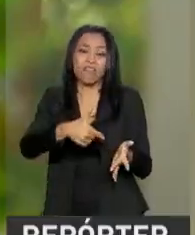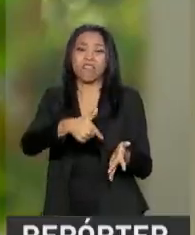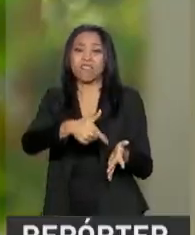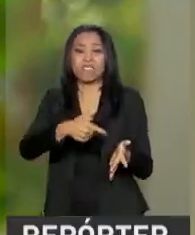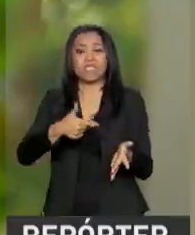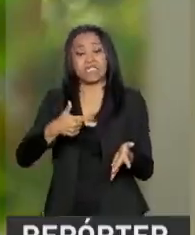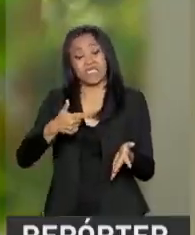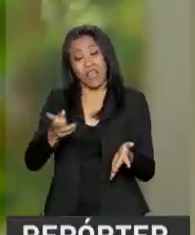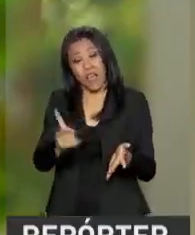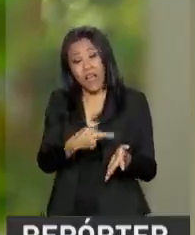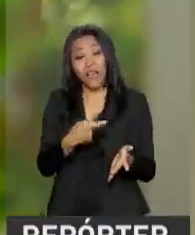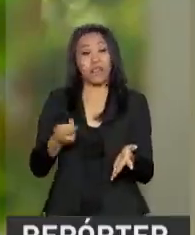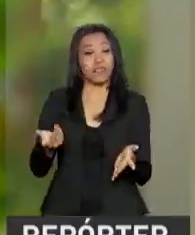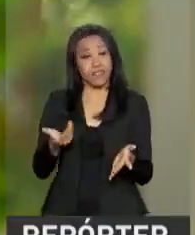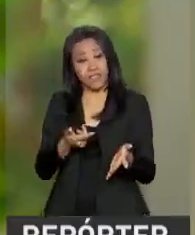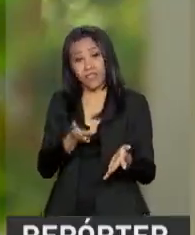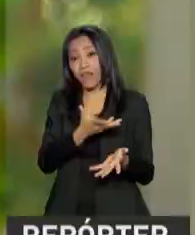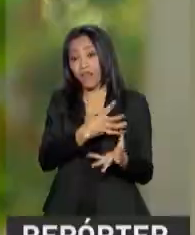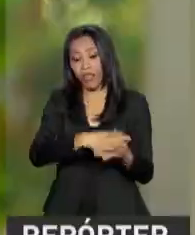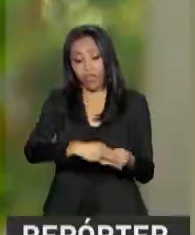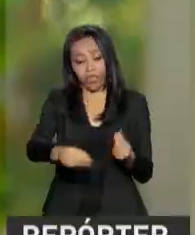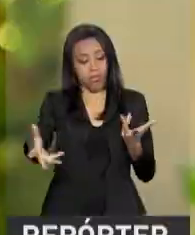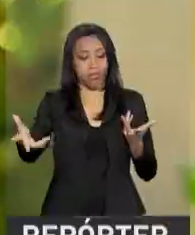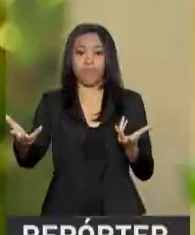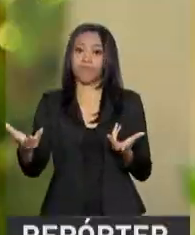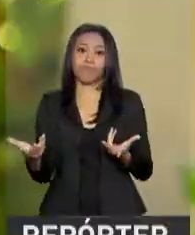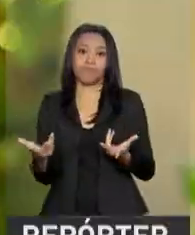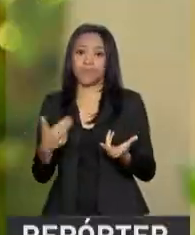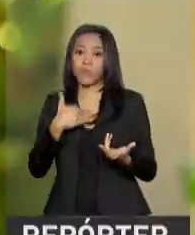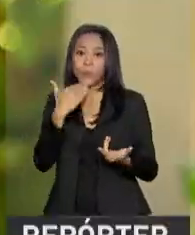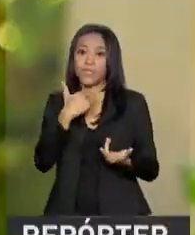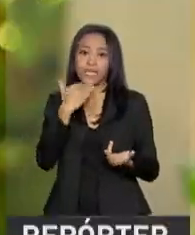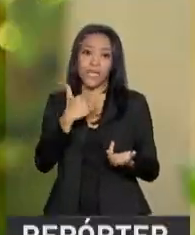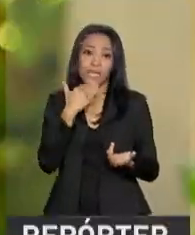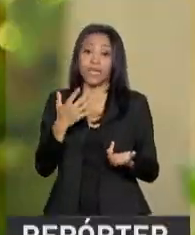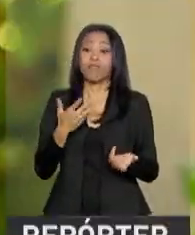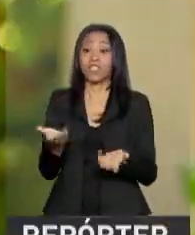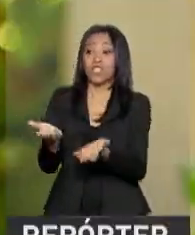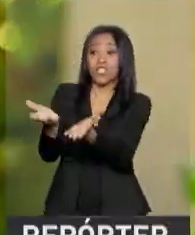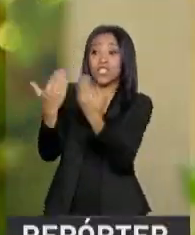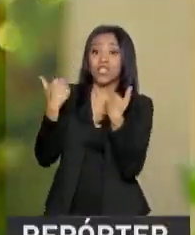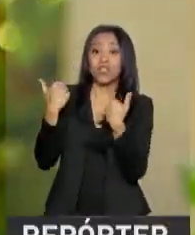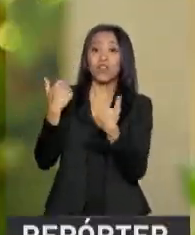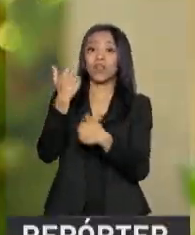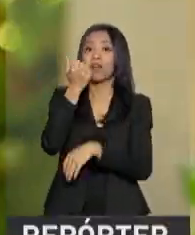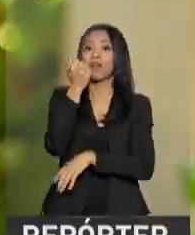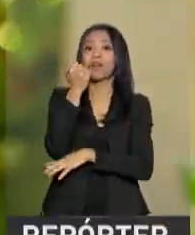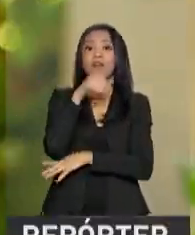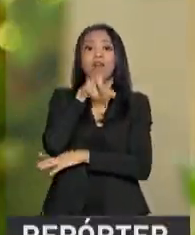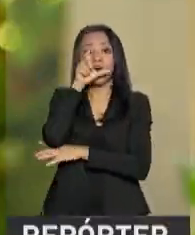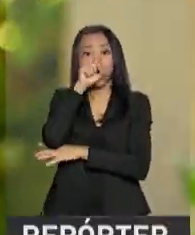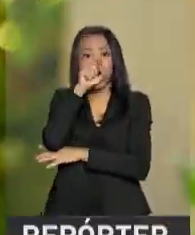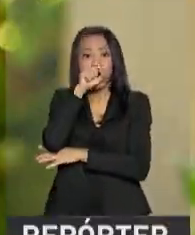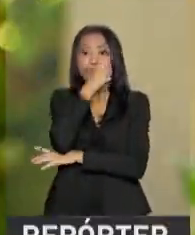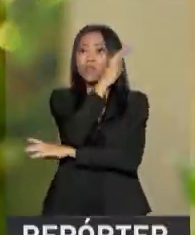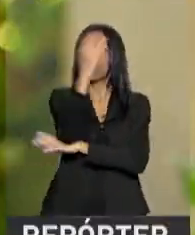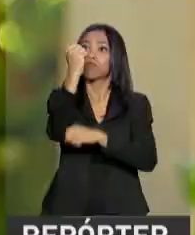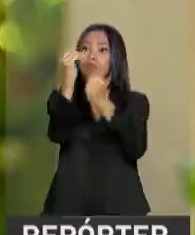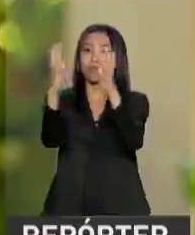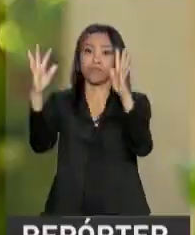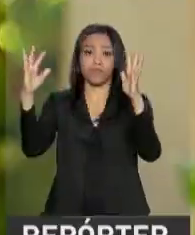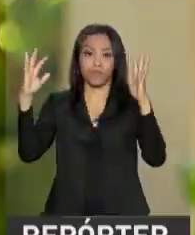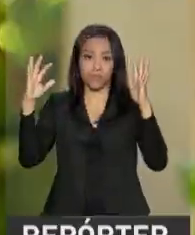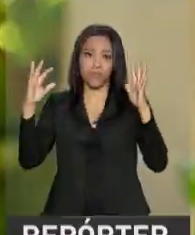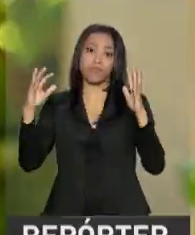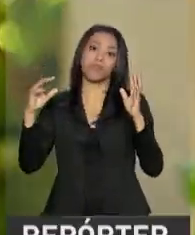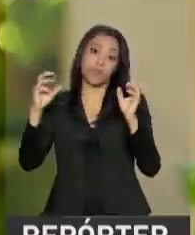errada então são perdidos descartados retiro animal da natureza está botando em risco a espécie ela